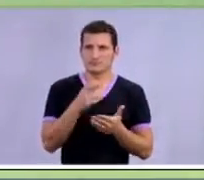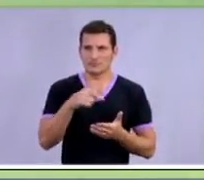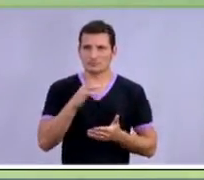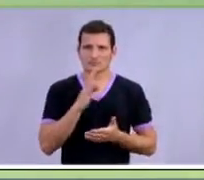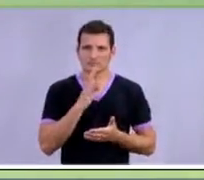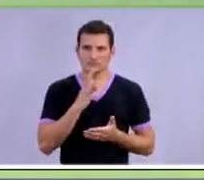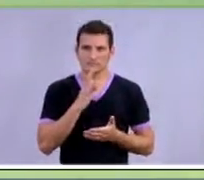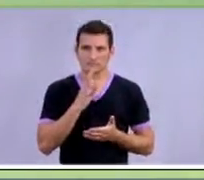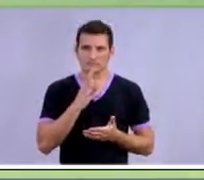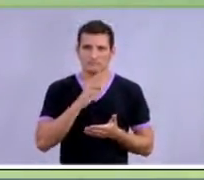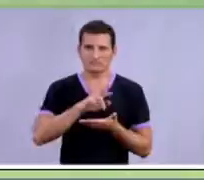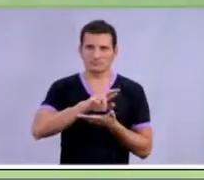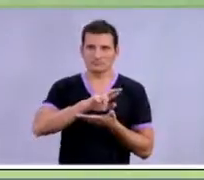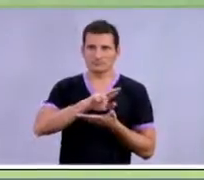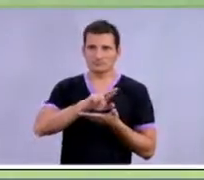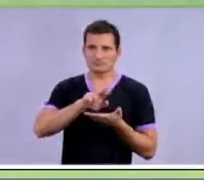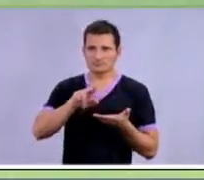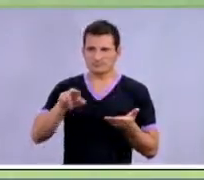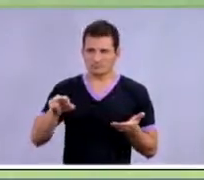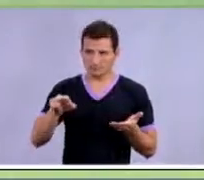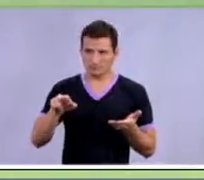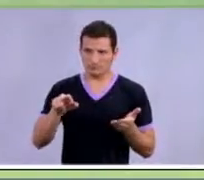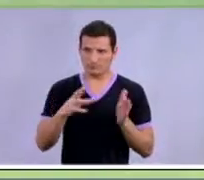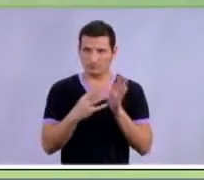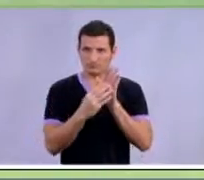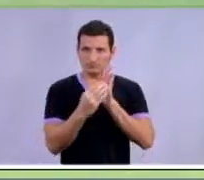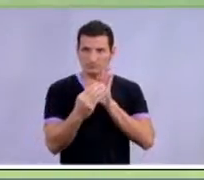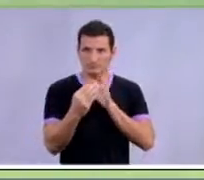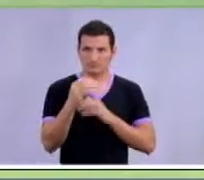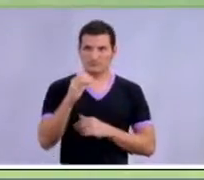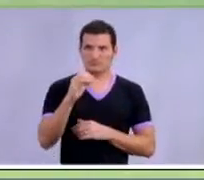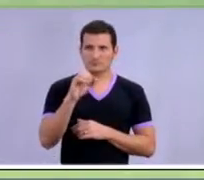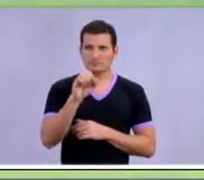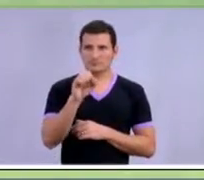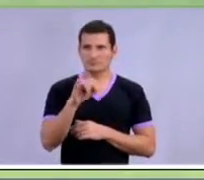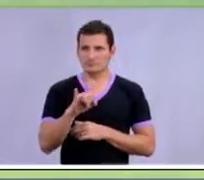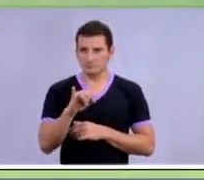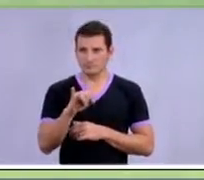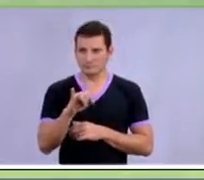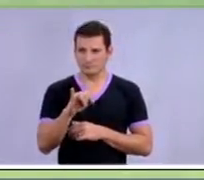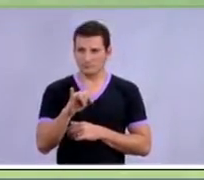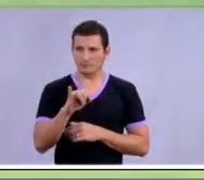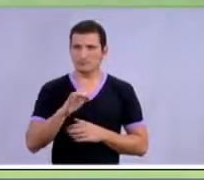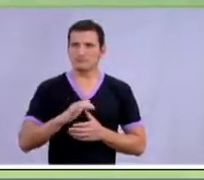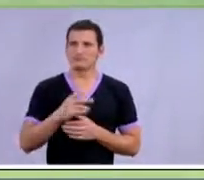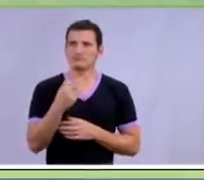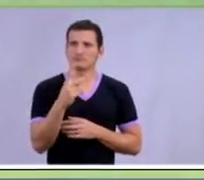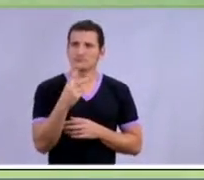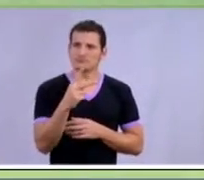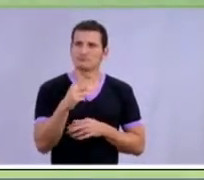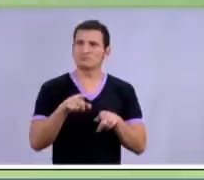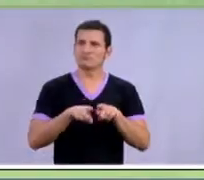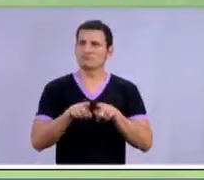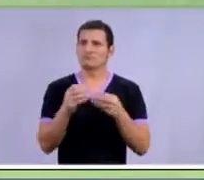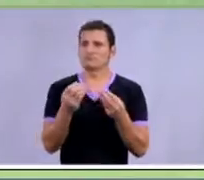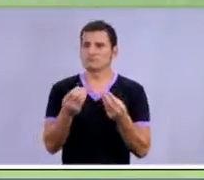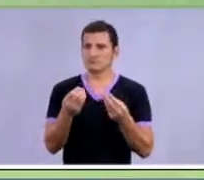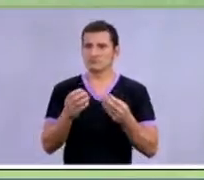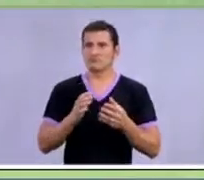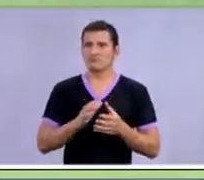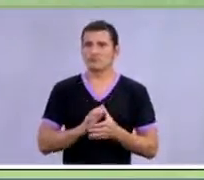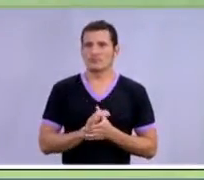diferentes camadas do modelo OSI e TCP/IP, bem como as suas funções, para que eles servem. E